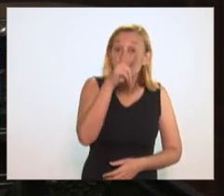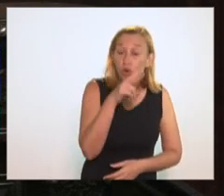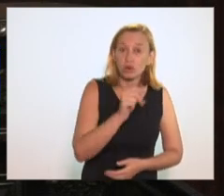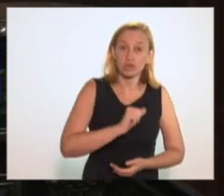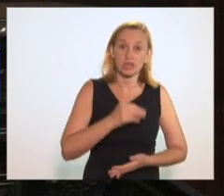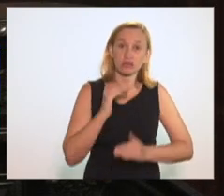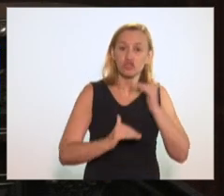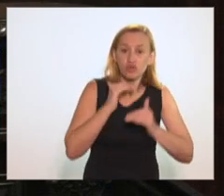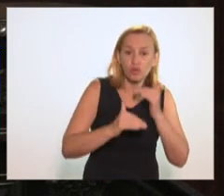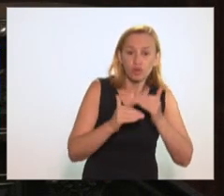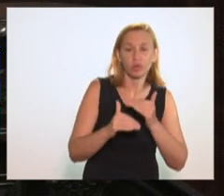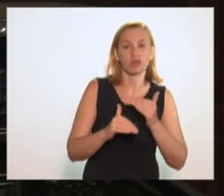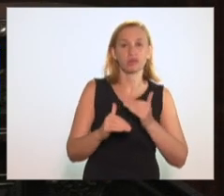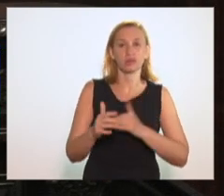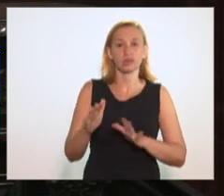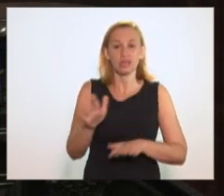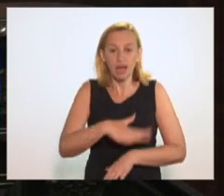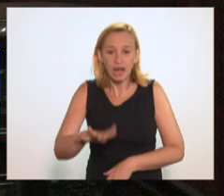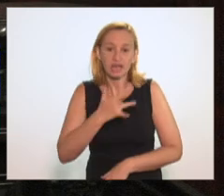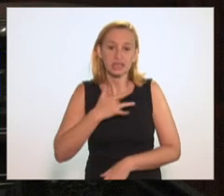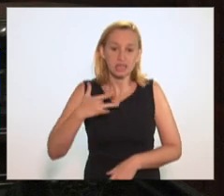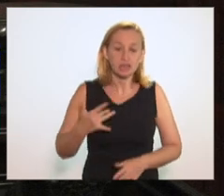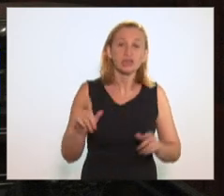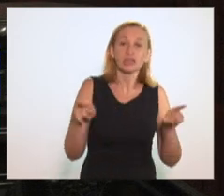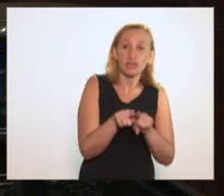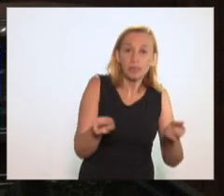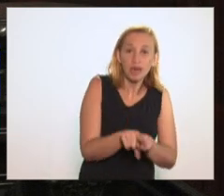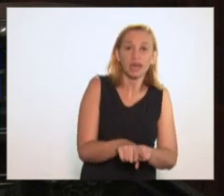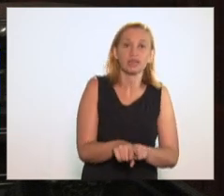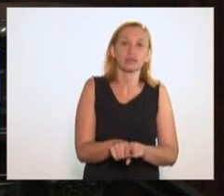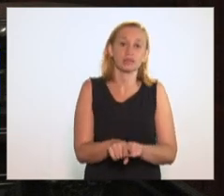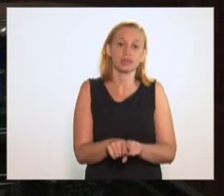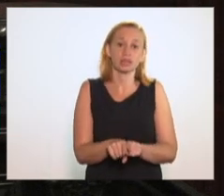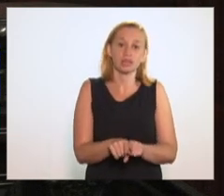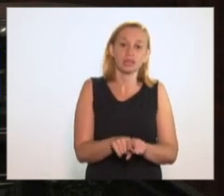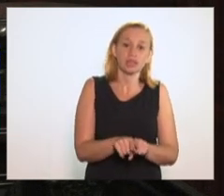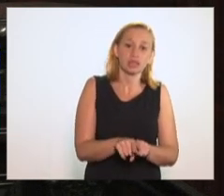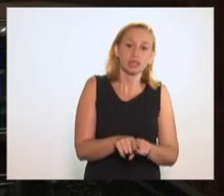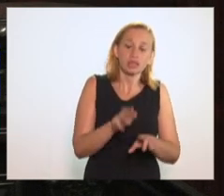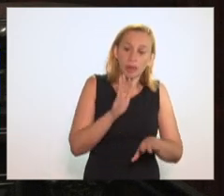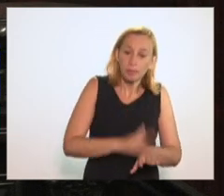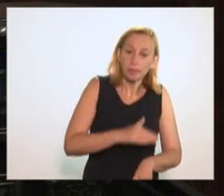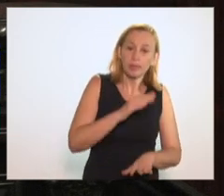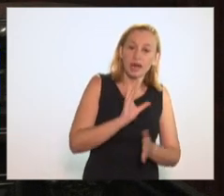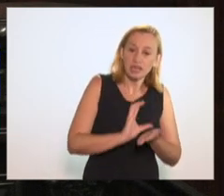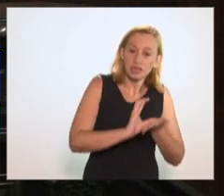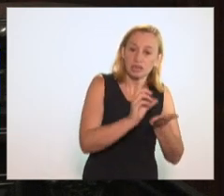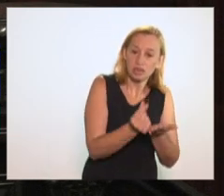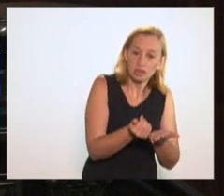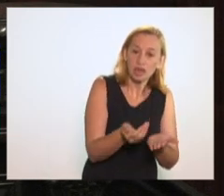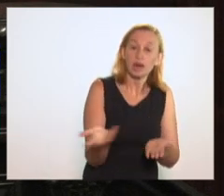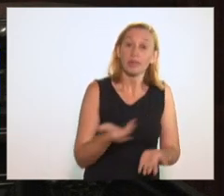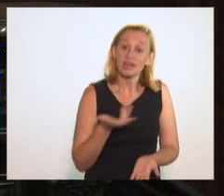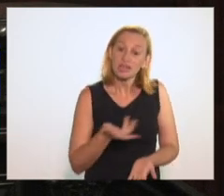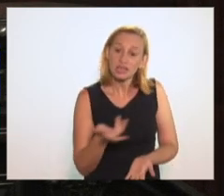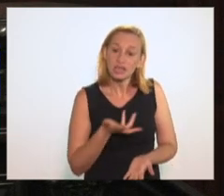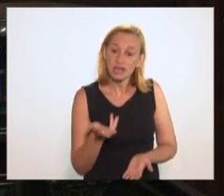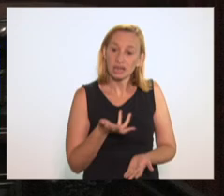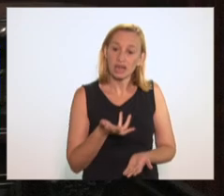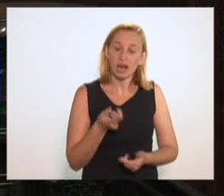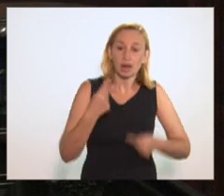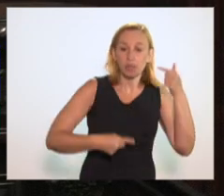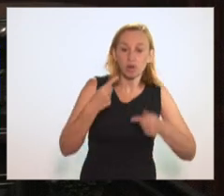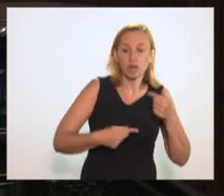complexo econômico e industrial da saúde, assim como vai no sentido também de dar mais instrumentos para acelerar políticas de vacinação.